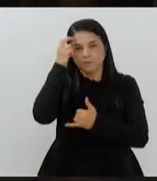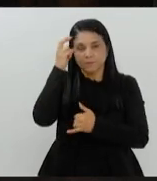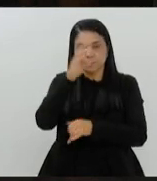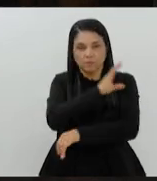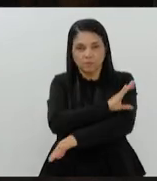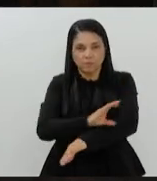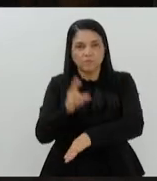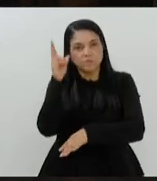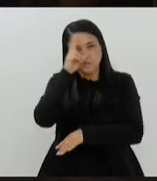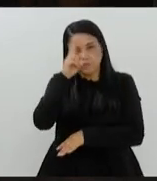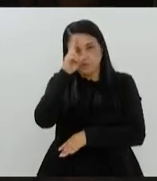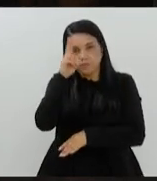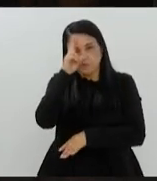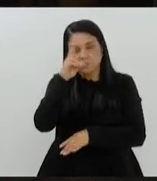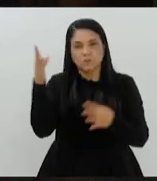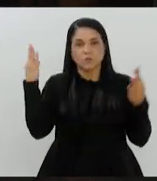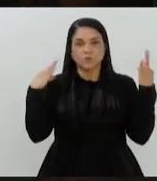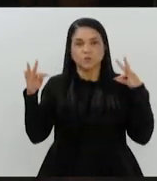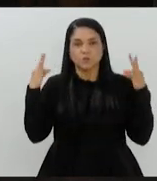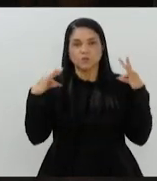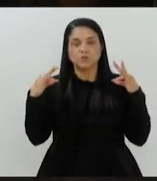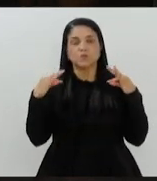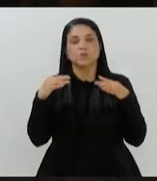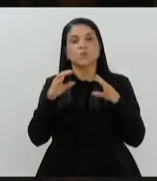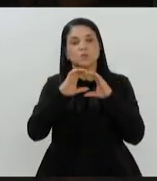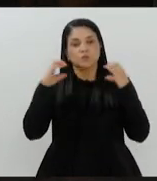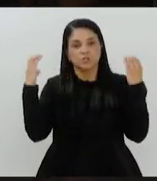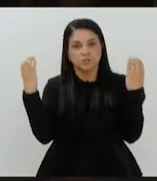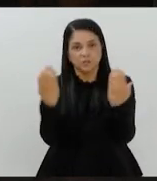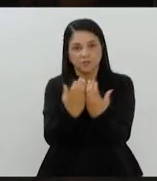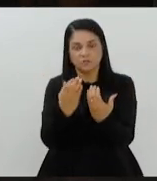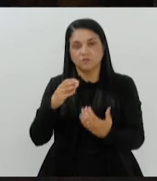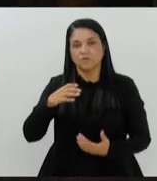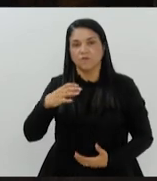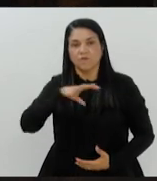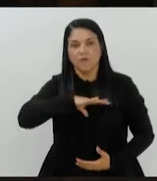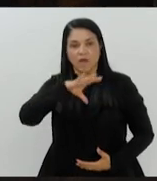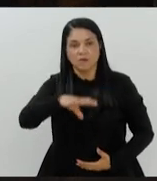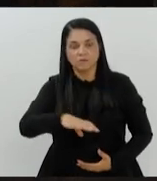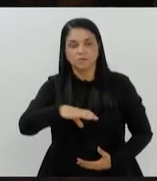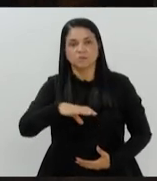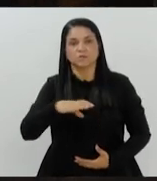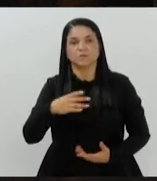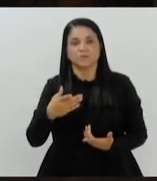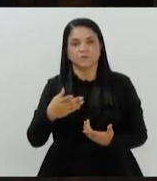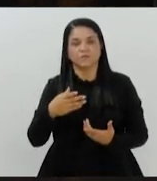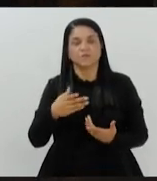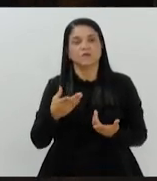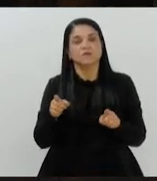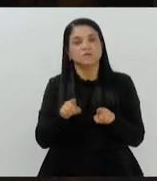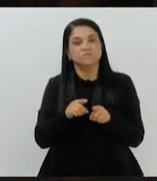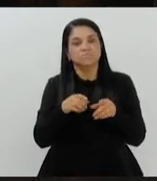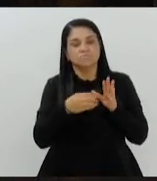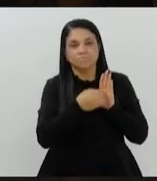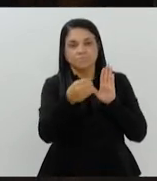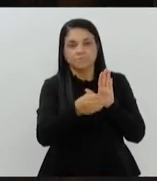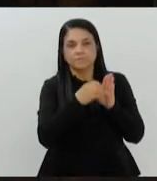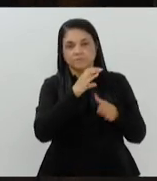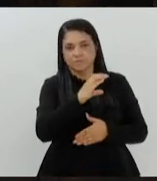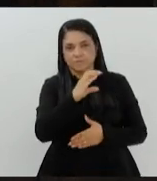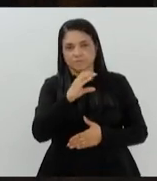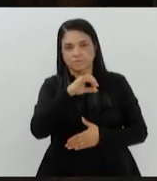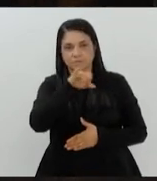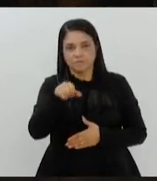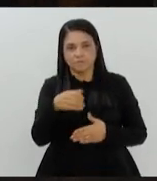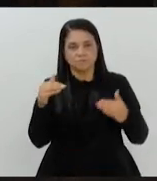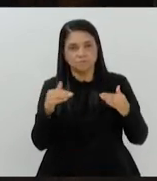cultural turístico do Estado do Rio de Janeiro o estádio Vasco da Gama, São Januário. Pareceres das comissões de Constituição, Justiça e